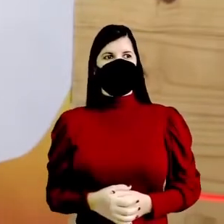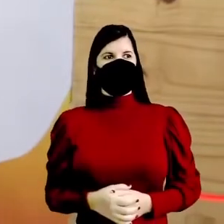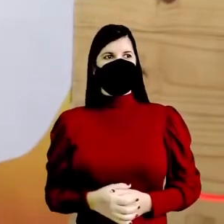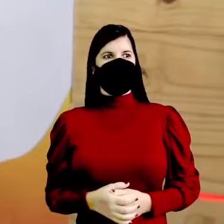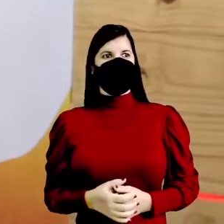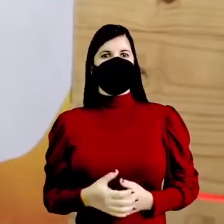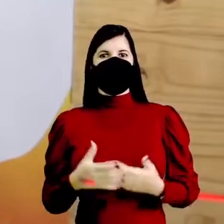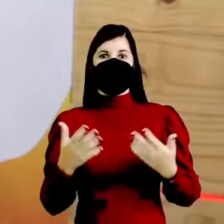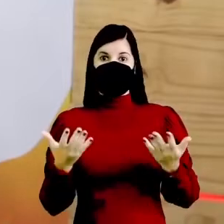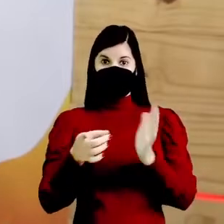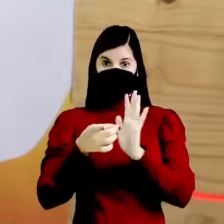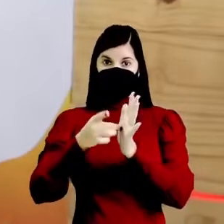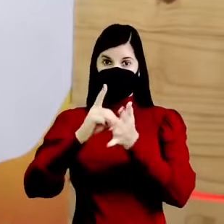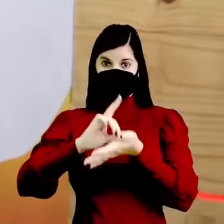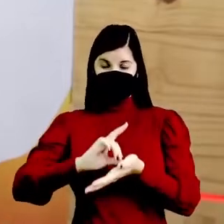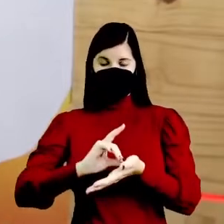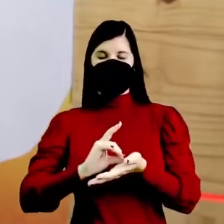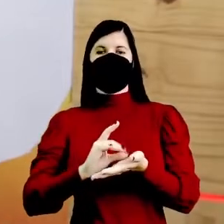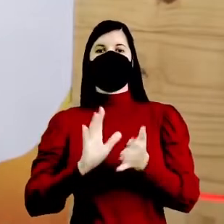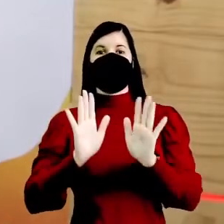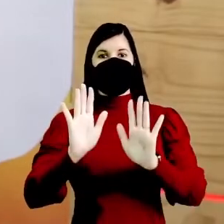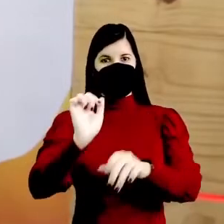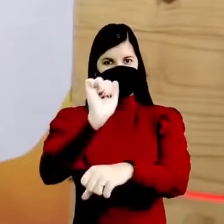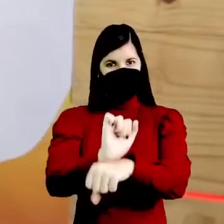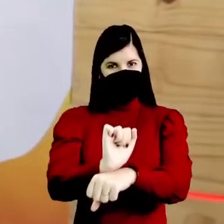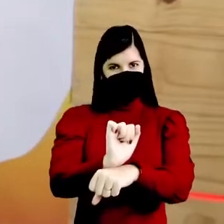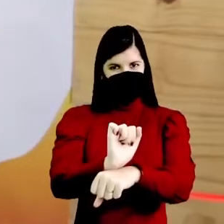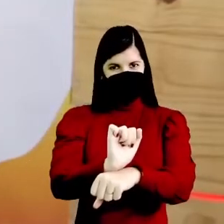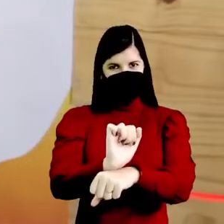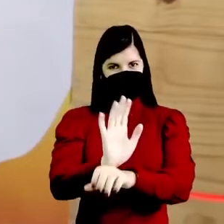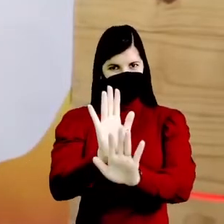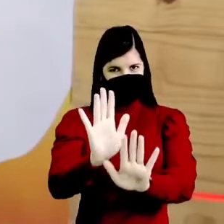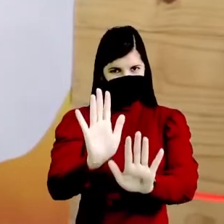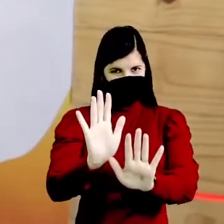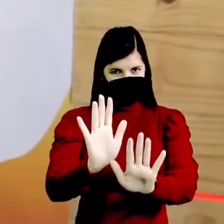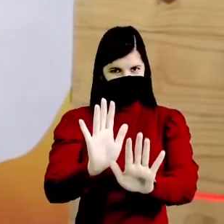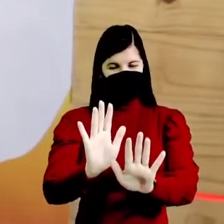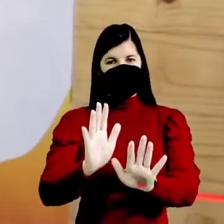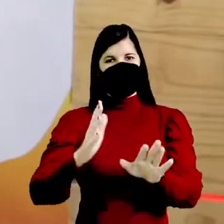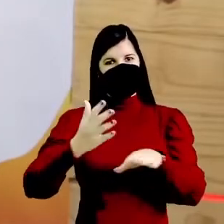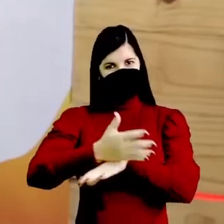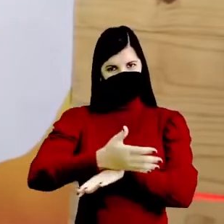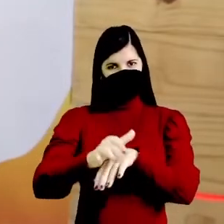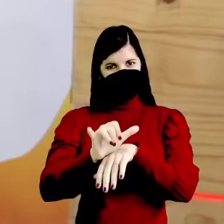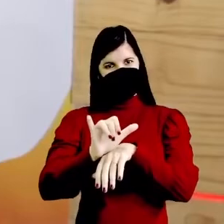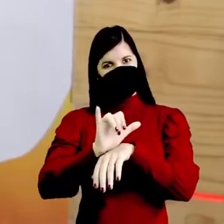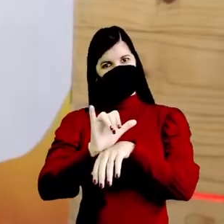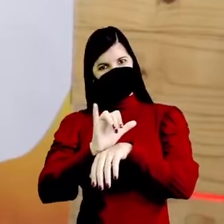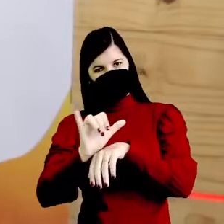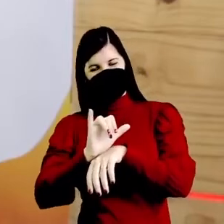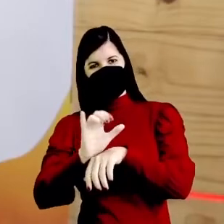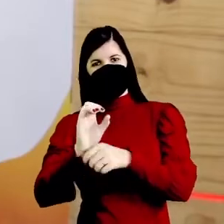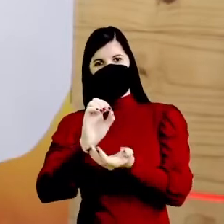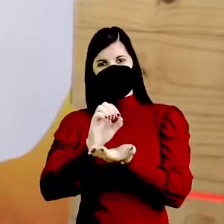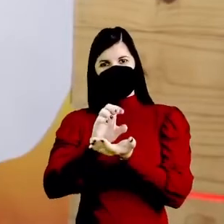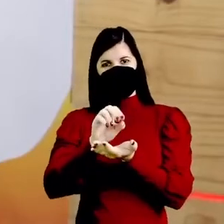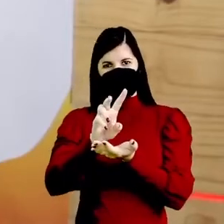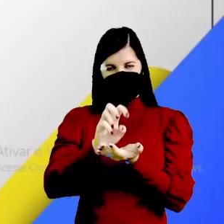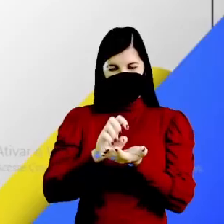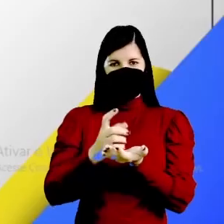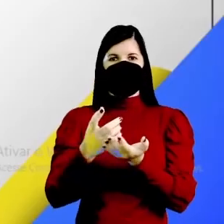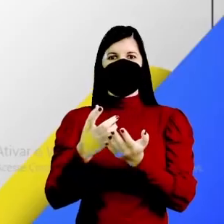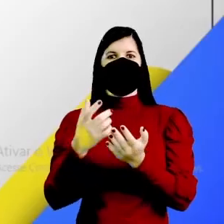Vamos lá. Antes de tudo, para. Vai lá. Corre no canal do EducaPE e escuta